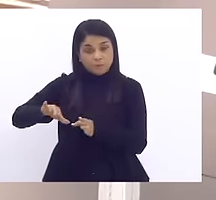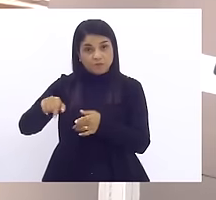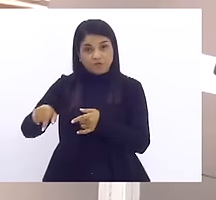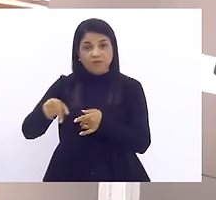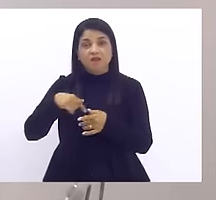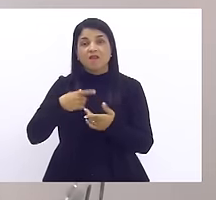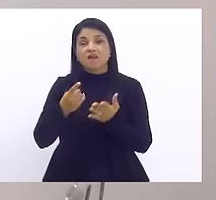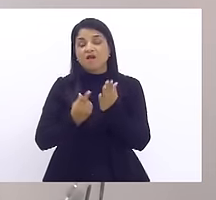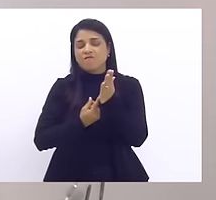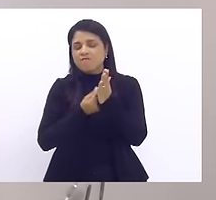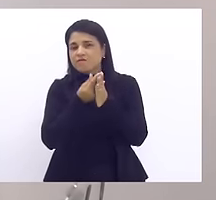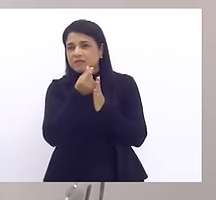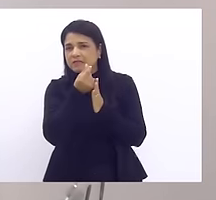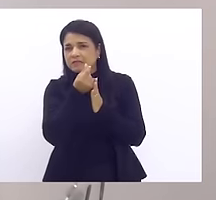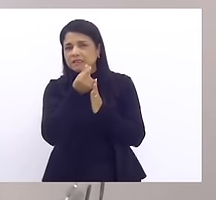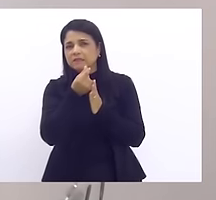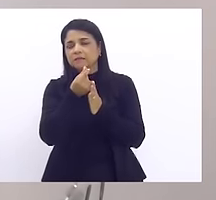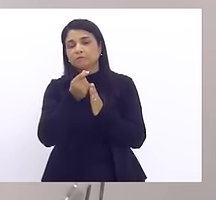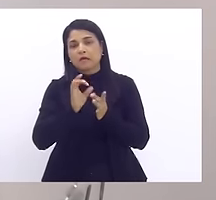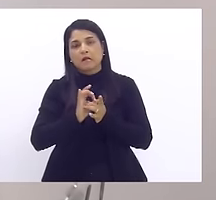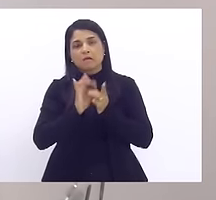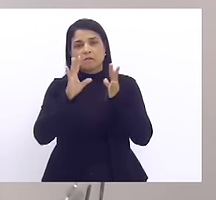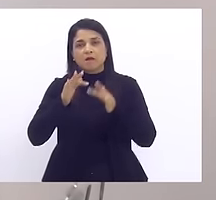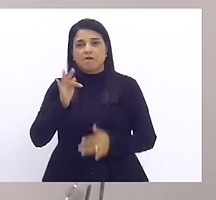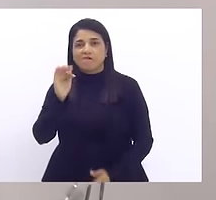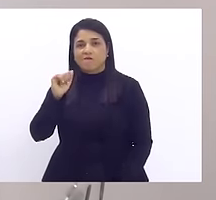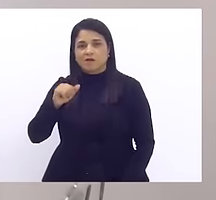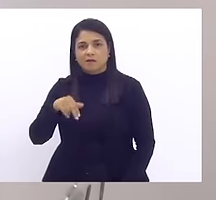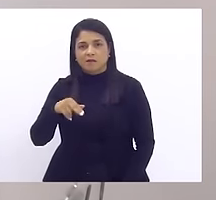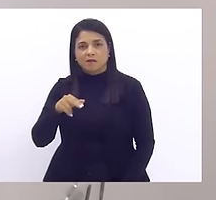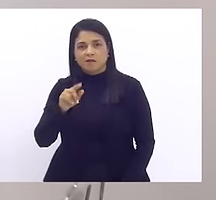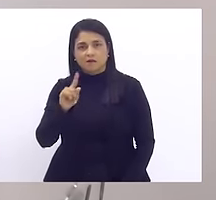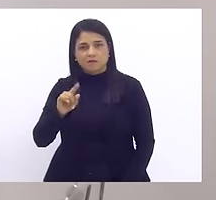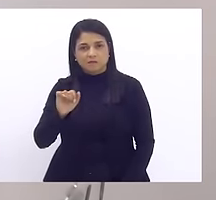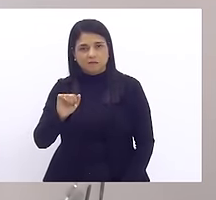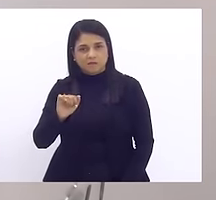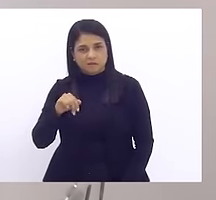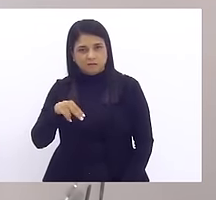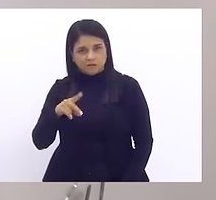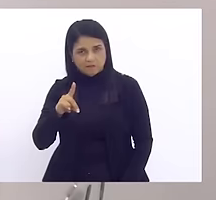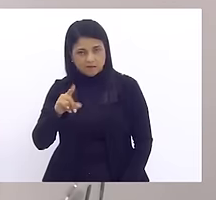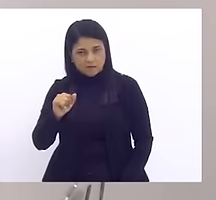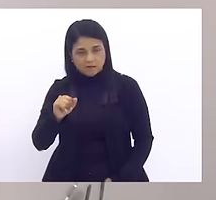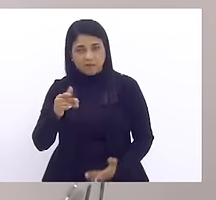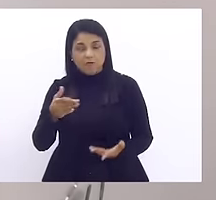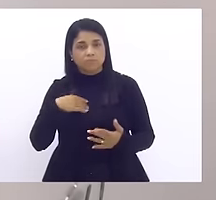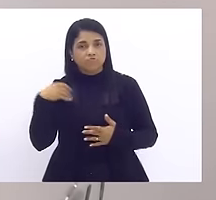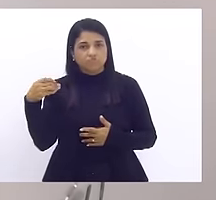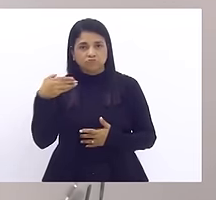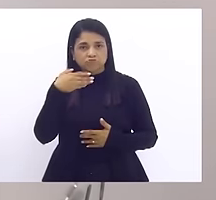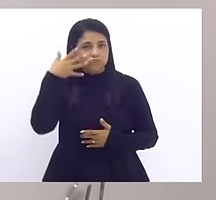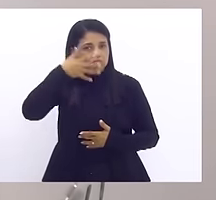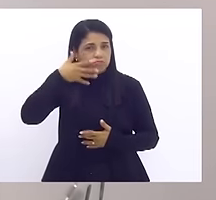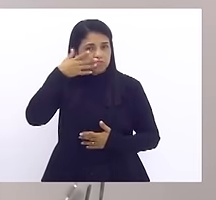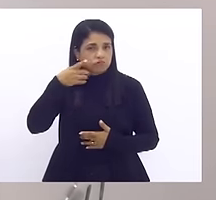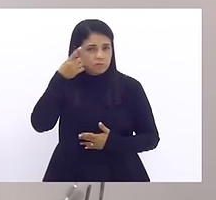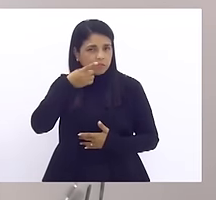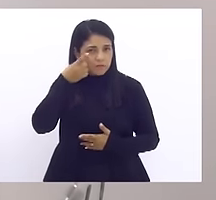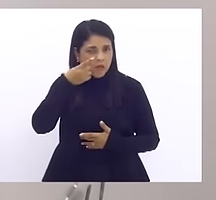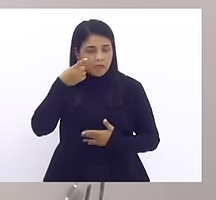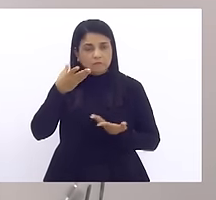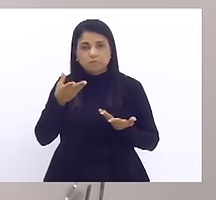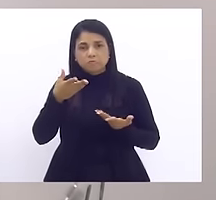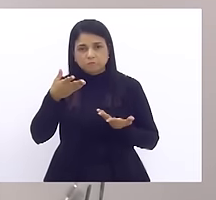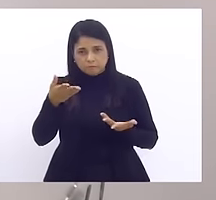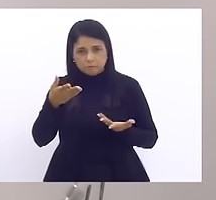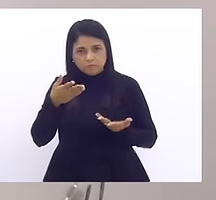em relação financeira para poder liberar a fazenda algum Deputado Deputado da Índia algum Deputado quer fazer o uso da palavra sobre a questão financeira do